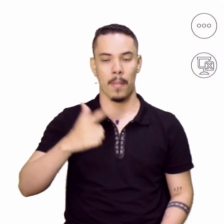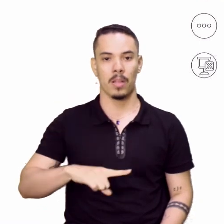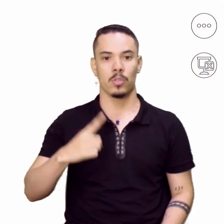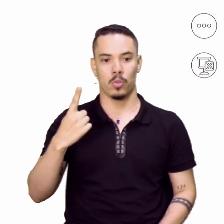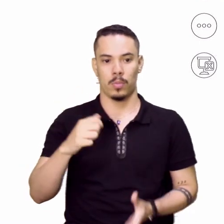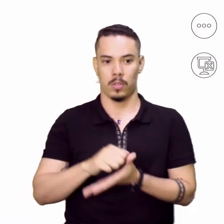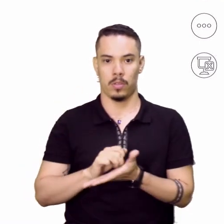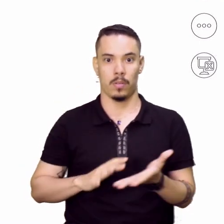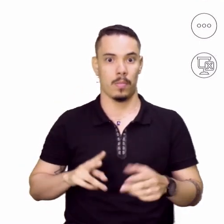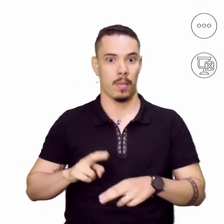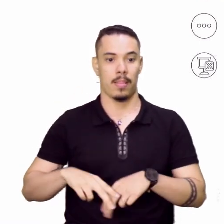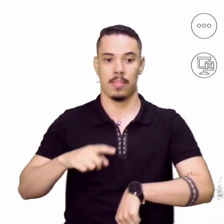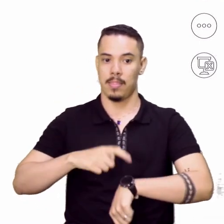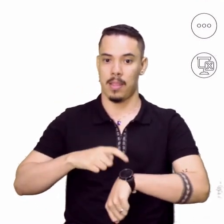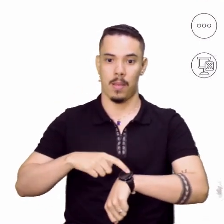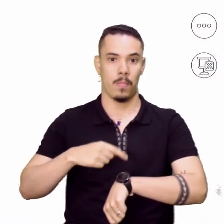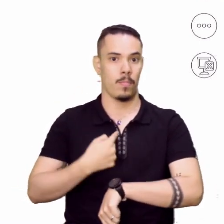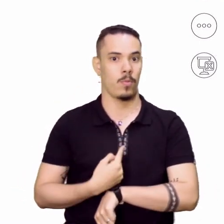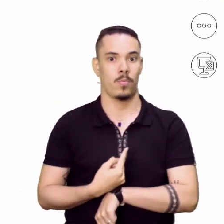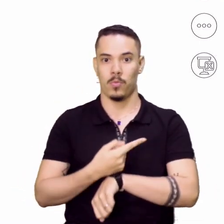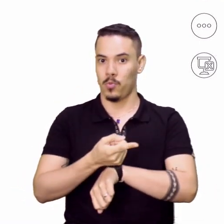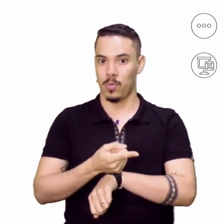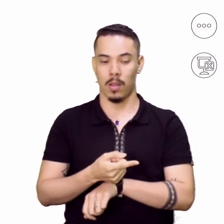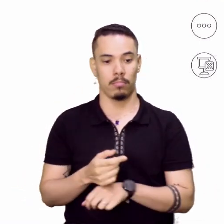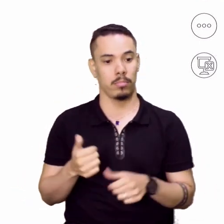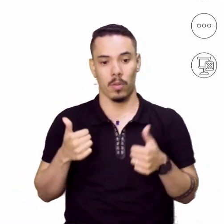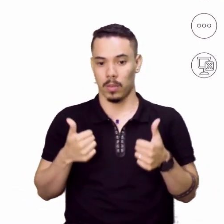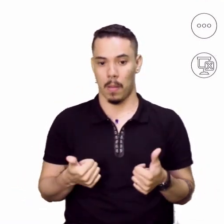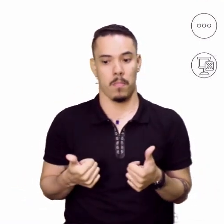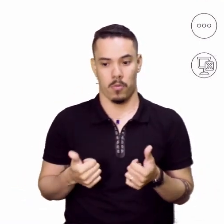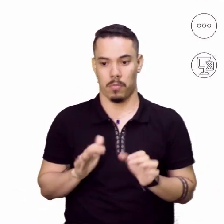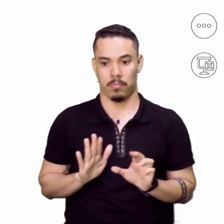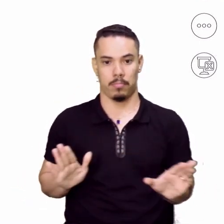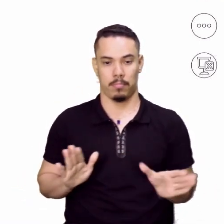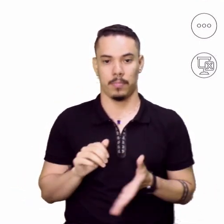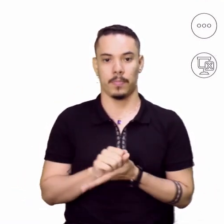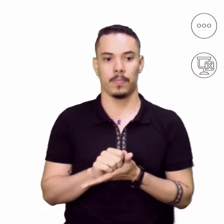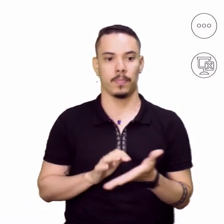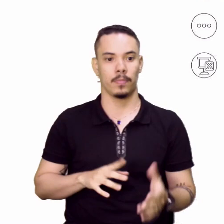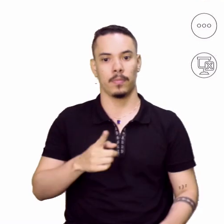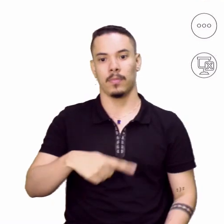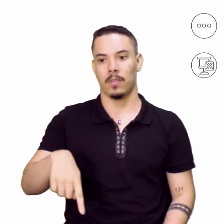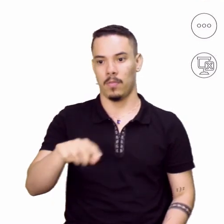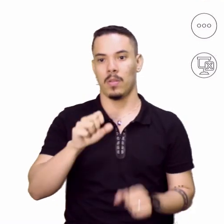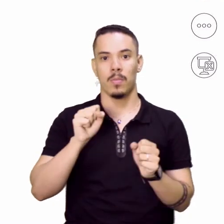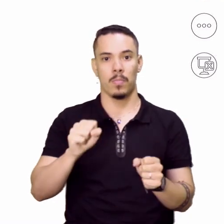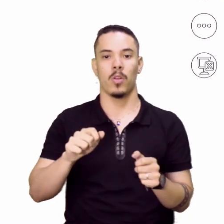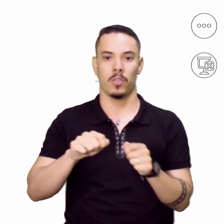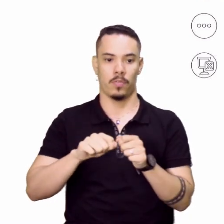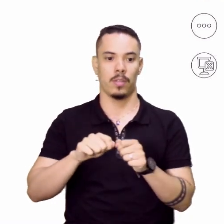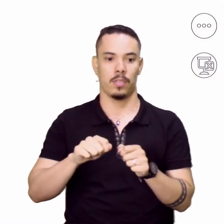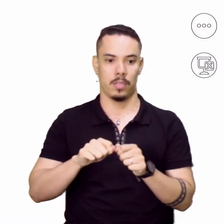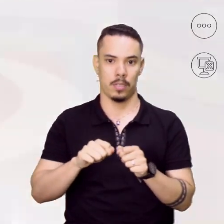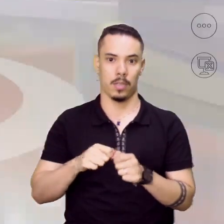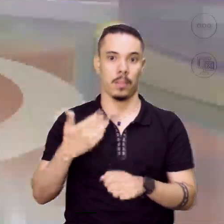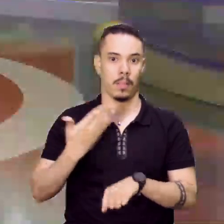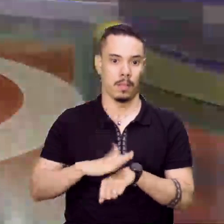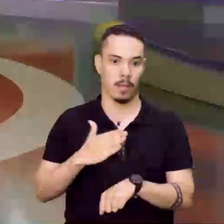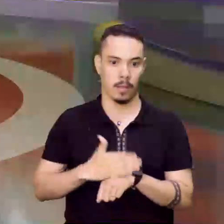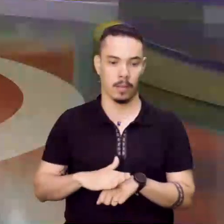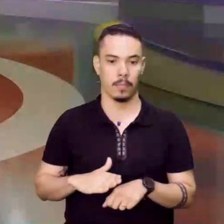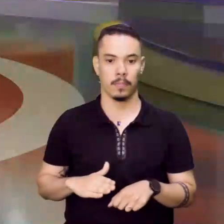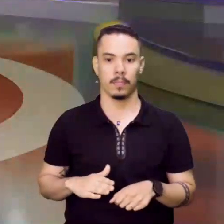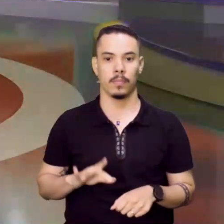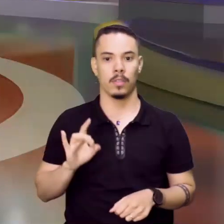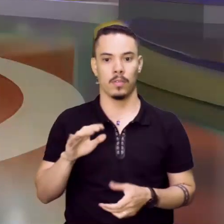atividade mas o tempo gente acabou né Então essa atividade vai ficar aí quem quiser fazer para para treinar Ok só